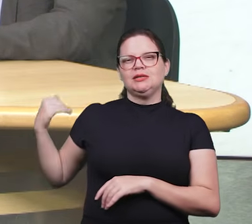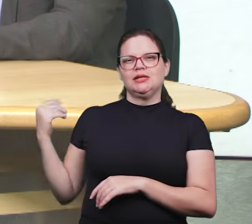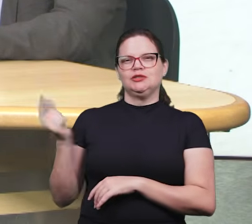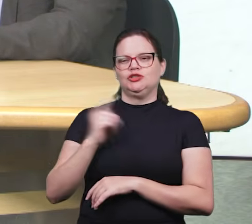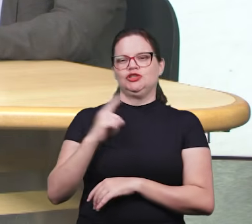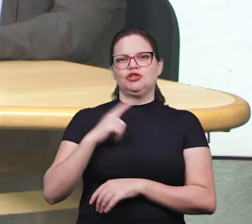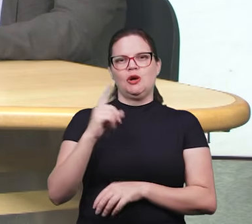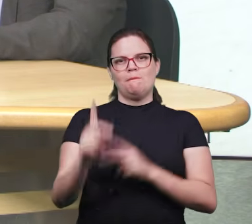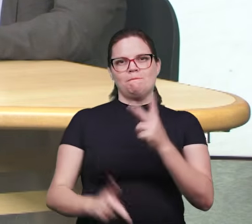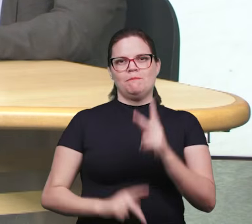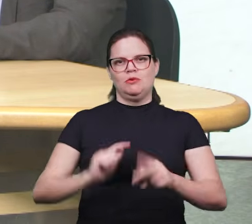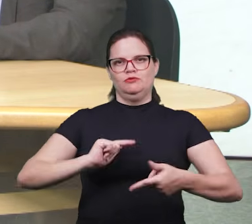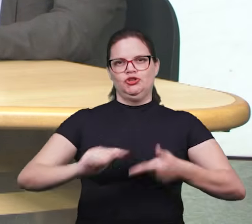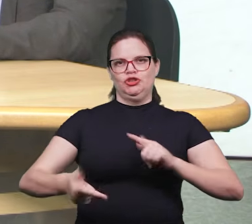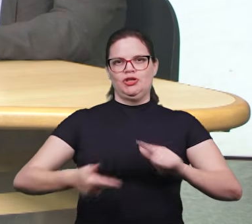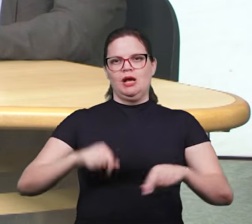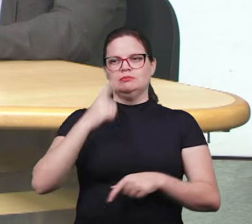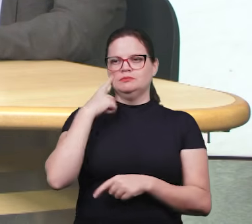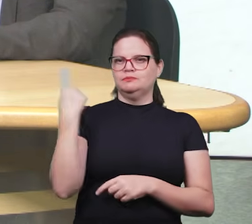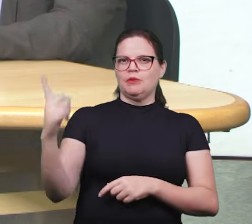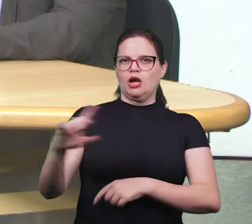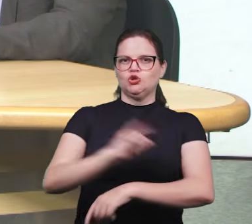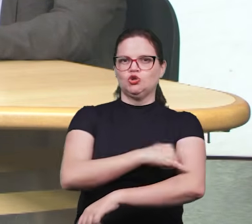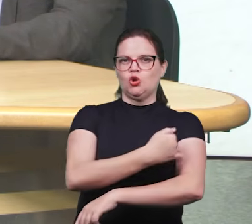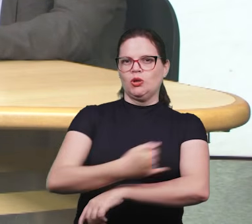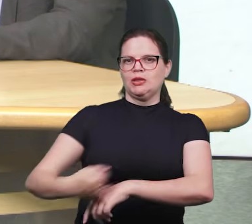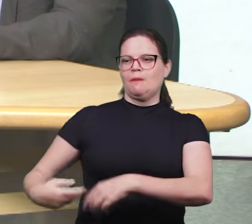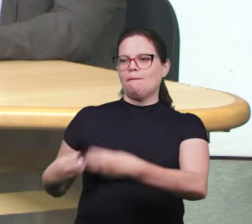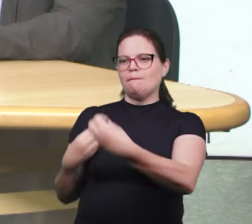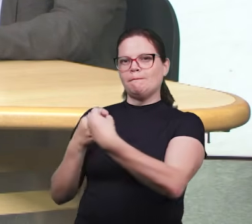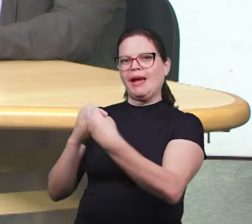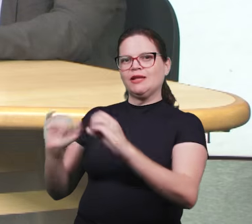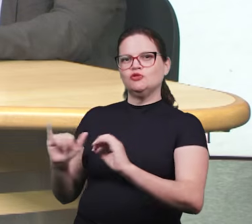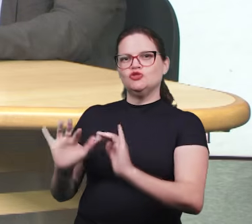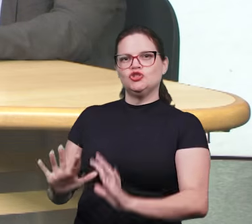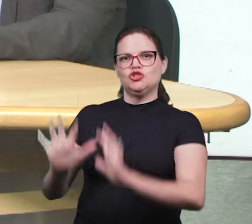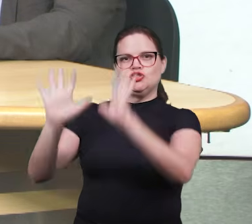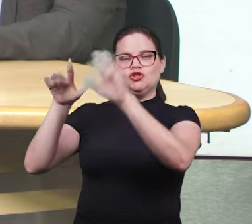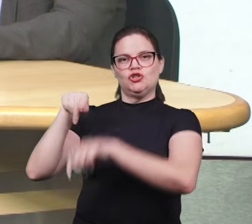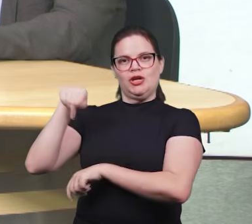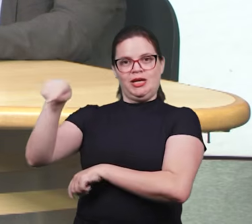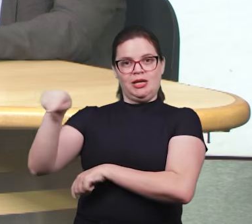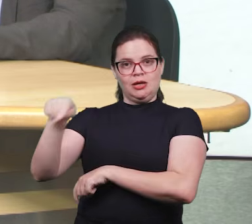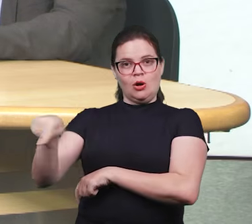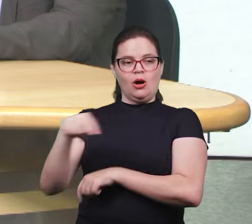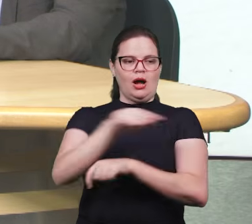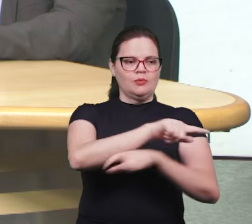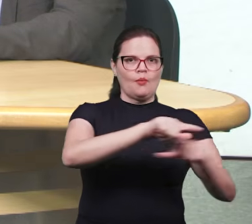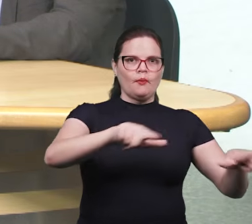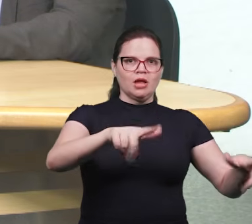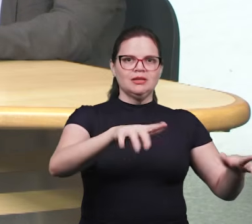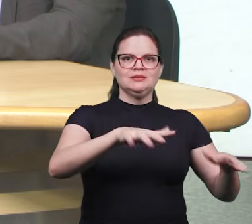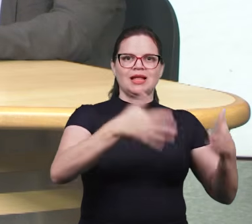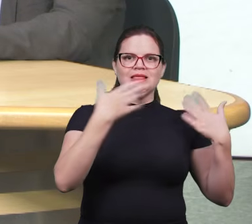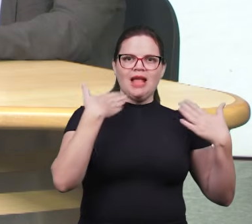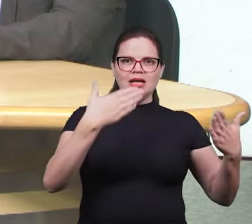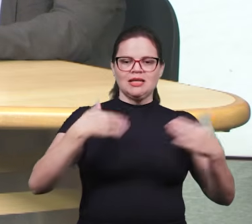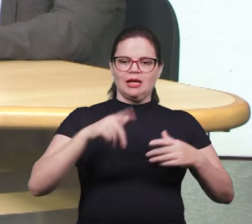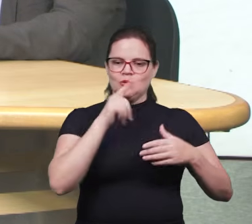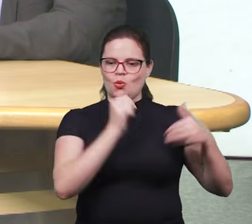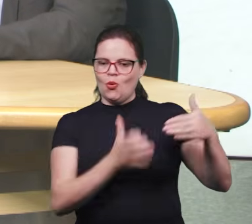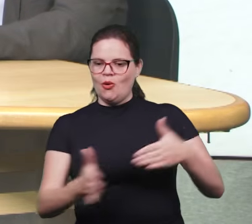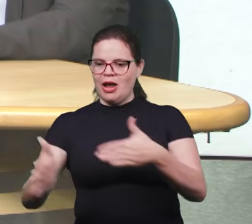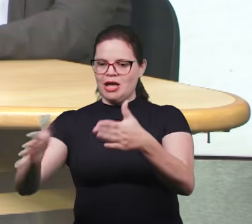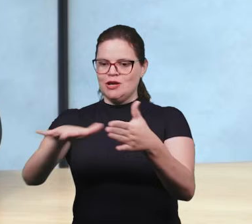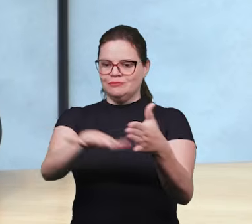lá do povo de Israel, quando sai ali do deserto e vai entrar na Terra Prometida, então nós vemos a abertura do